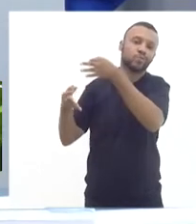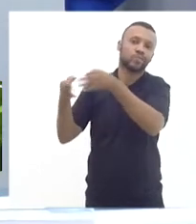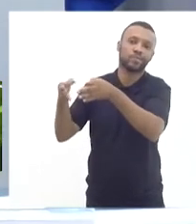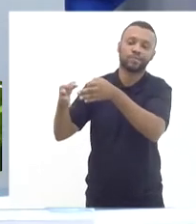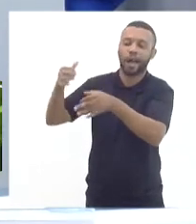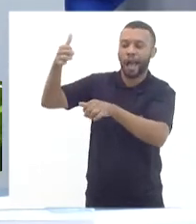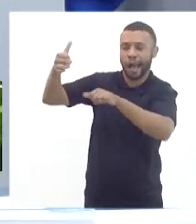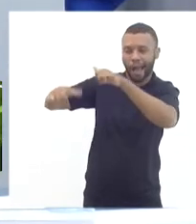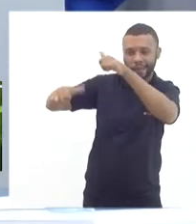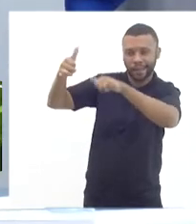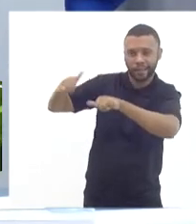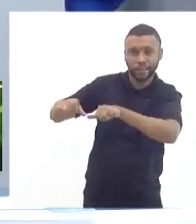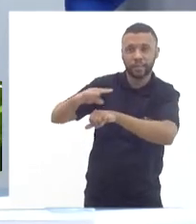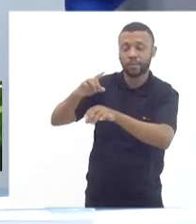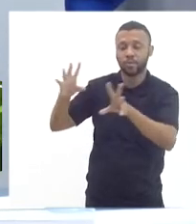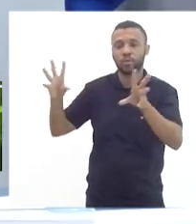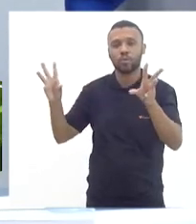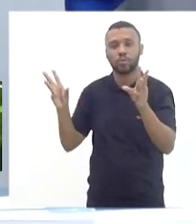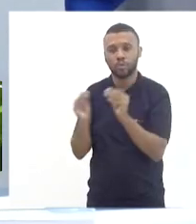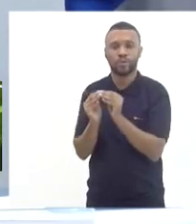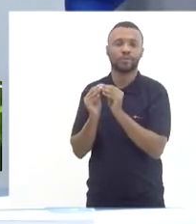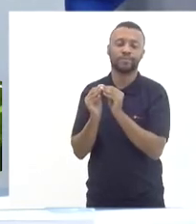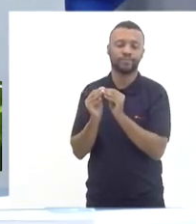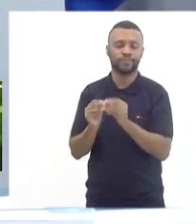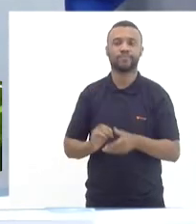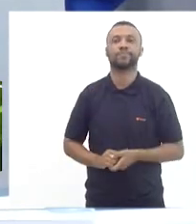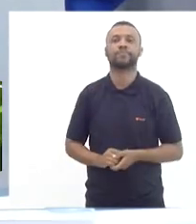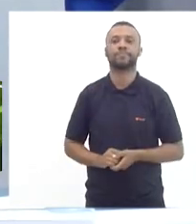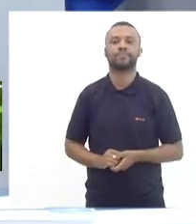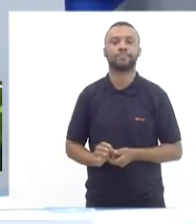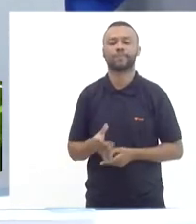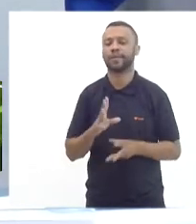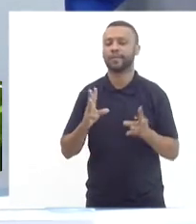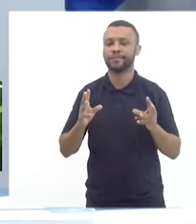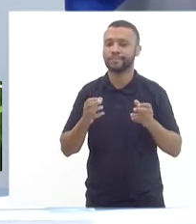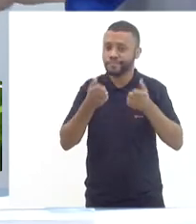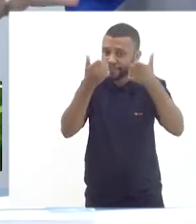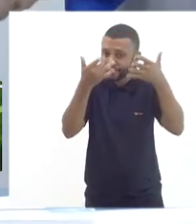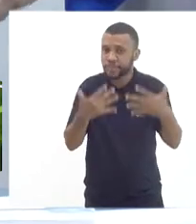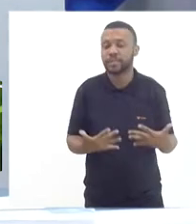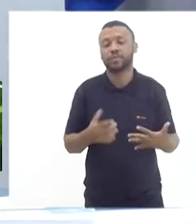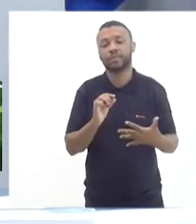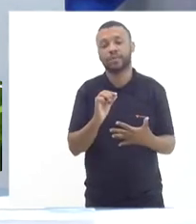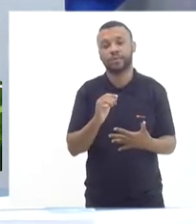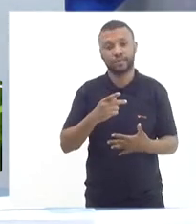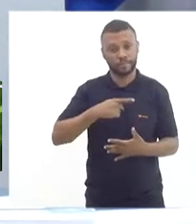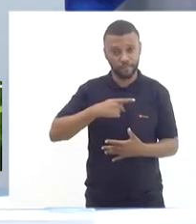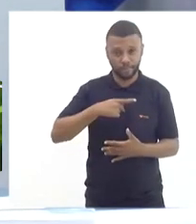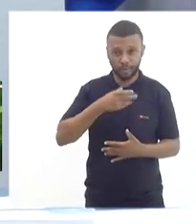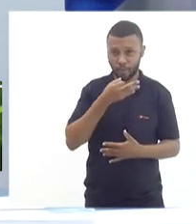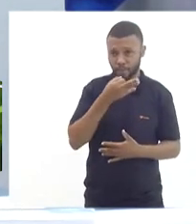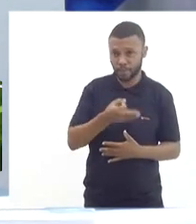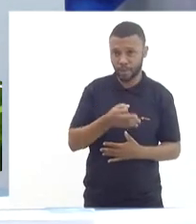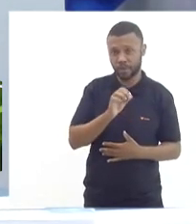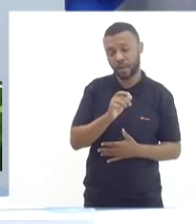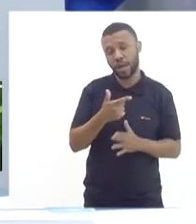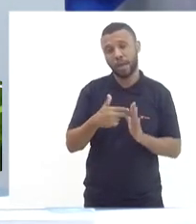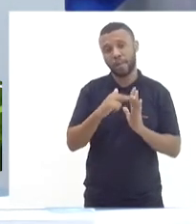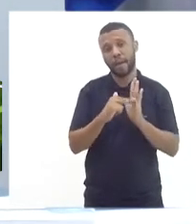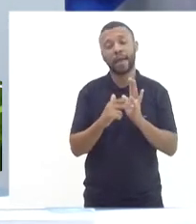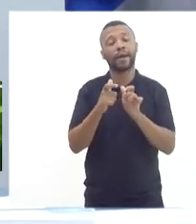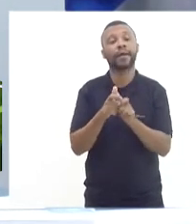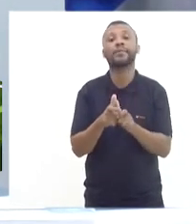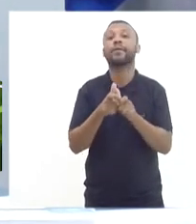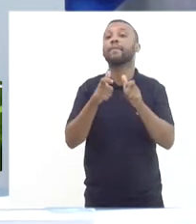e depois enfechar todas numa. E o que eu estou falando? Para mim, vale, né, evidentemente, com a regra maioria.